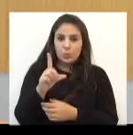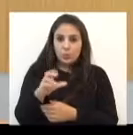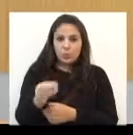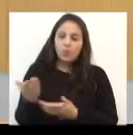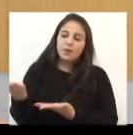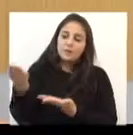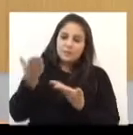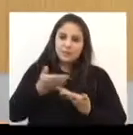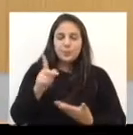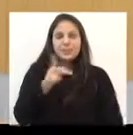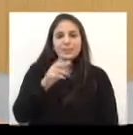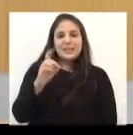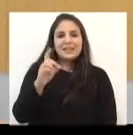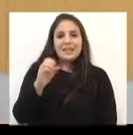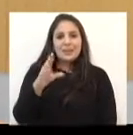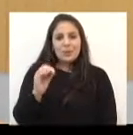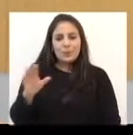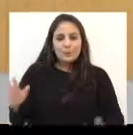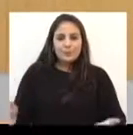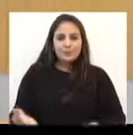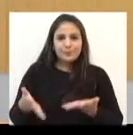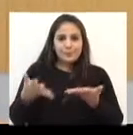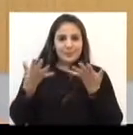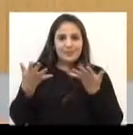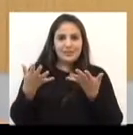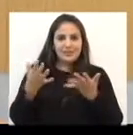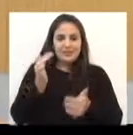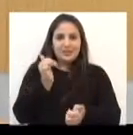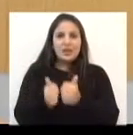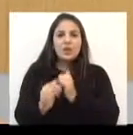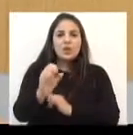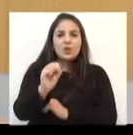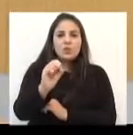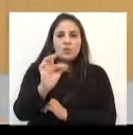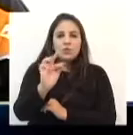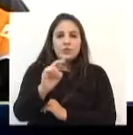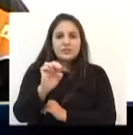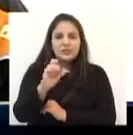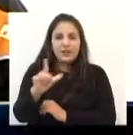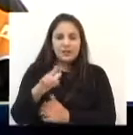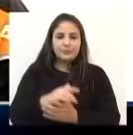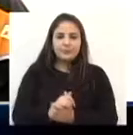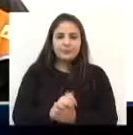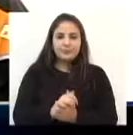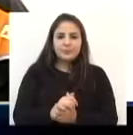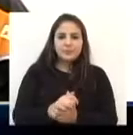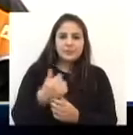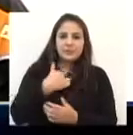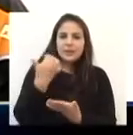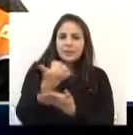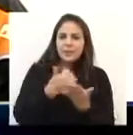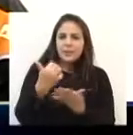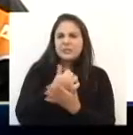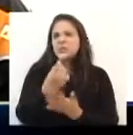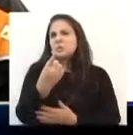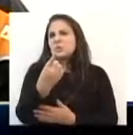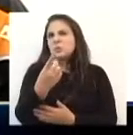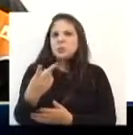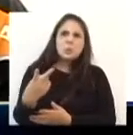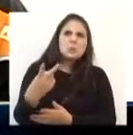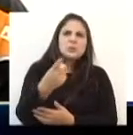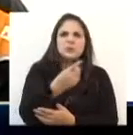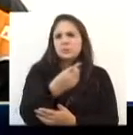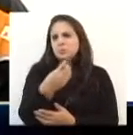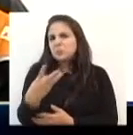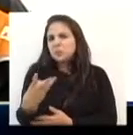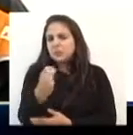professor Deco, um incentivador do futsal nas categorias de base. Tenho uma base de uns 12 a 13 alunos que